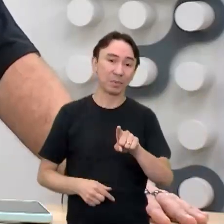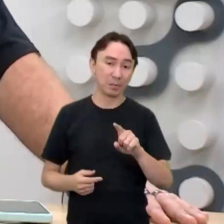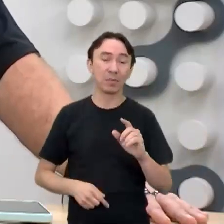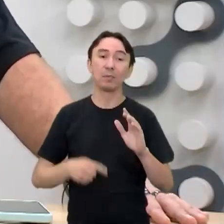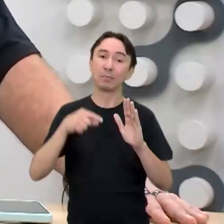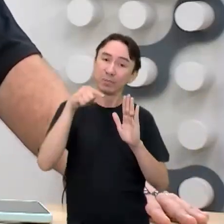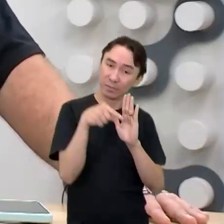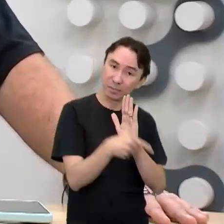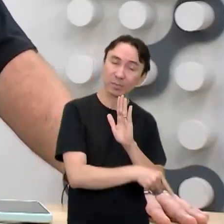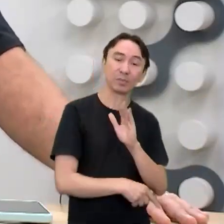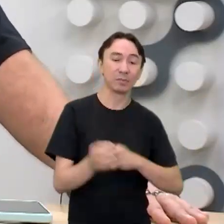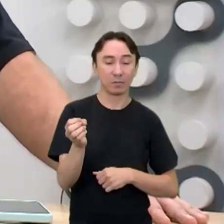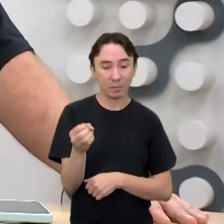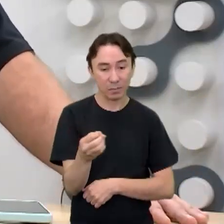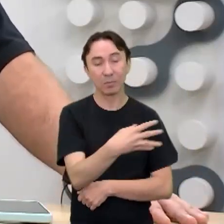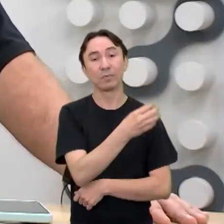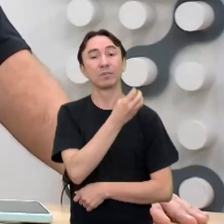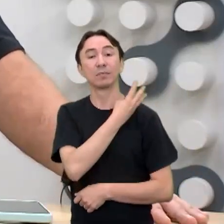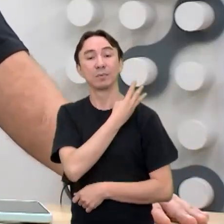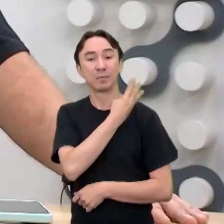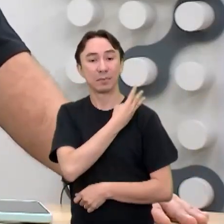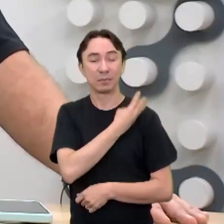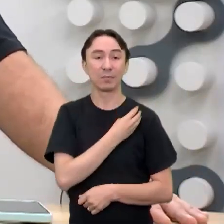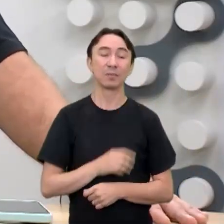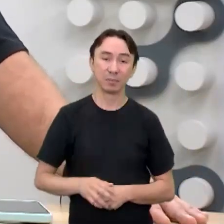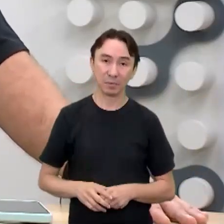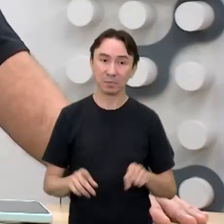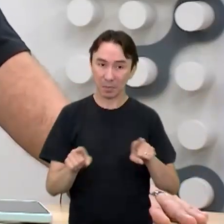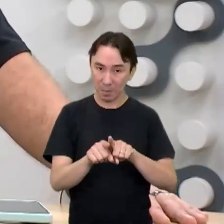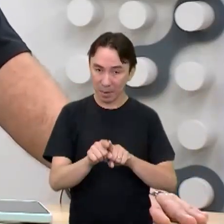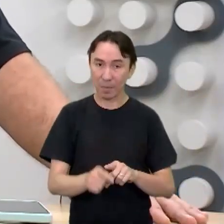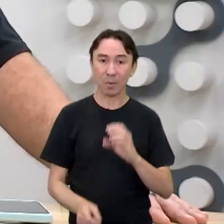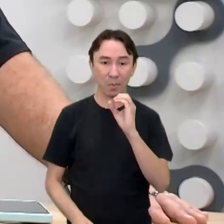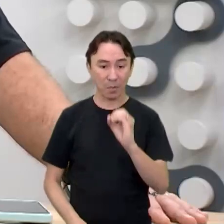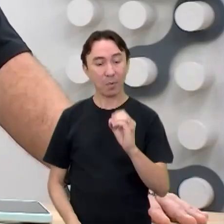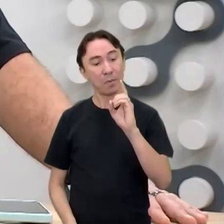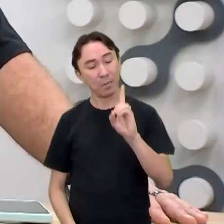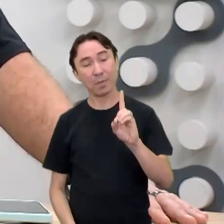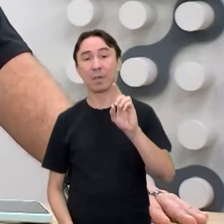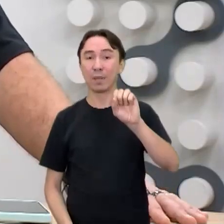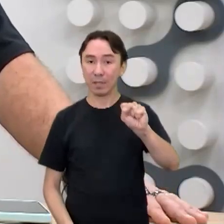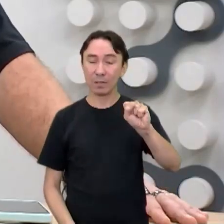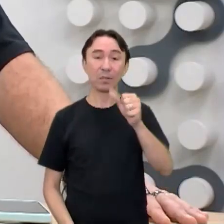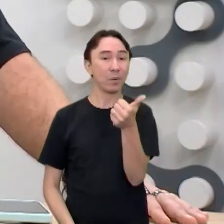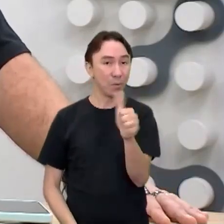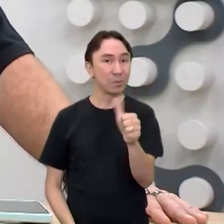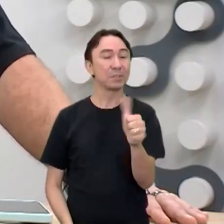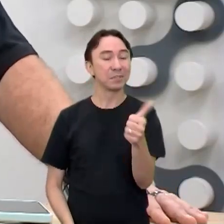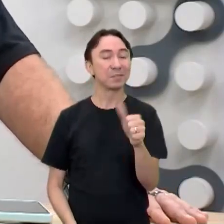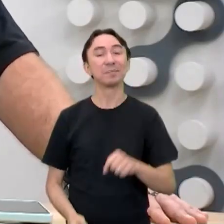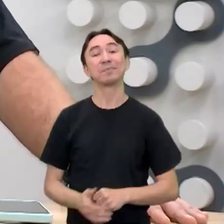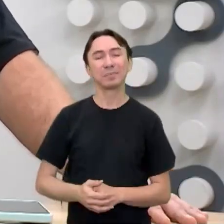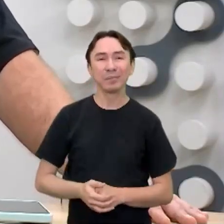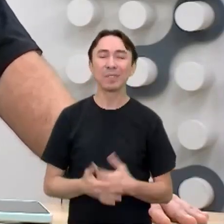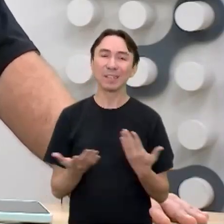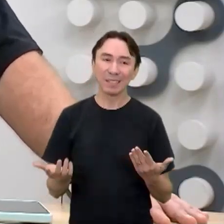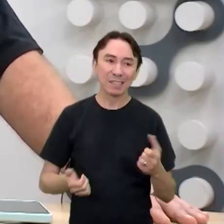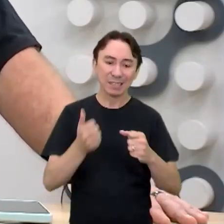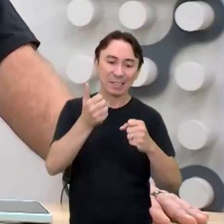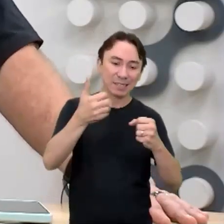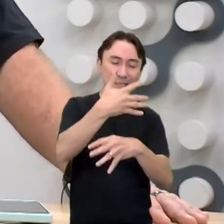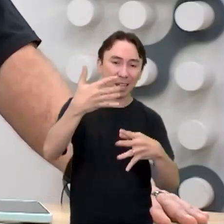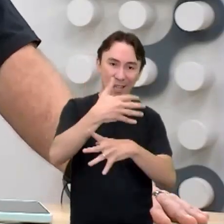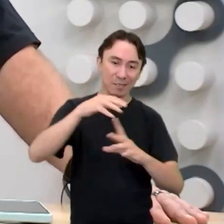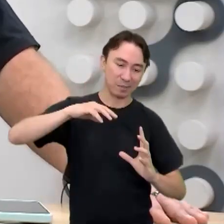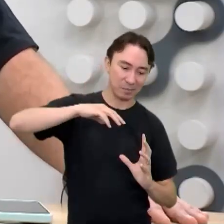Um deles é esse aí, o ODS 11, tá certo? E é interessante falar de cidades sustentáveis porque precisa,